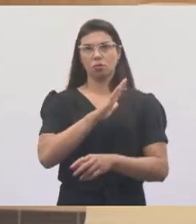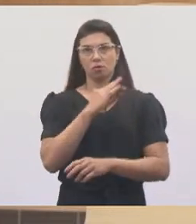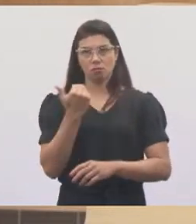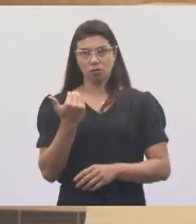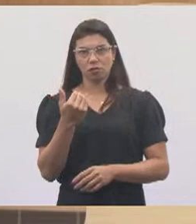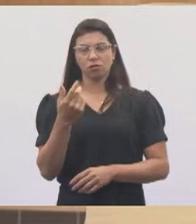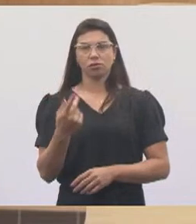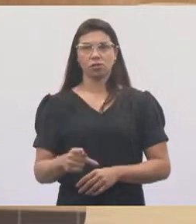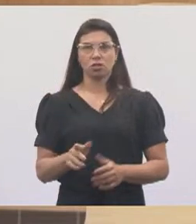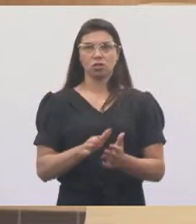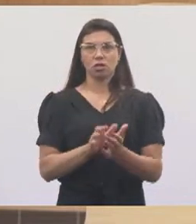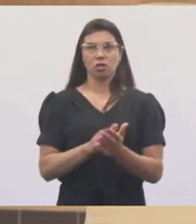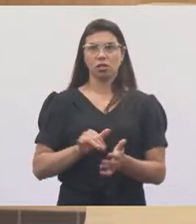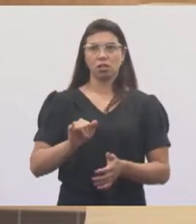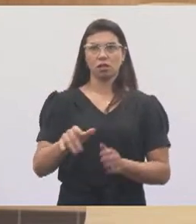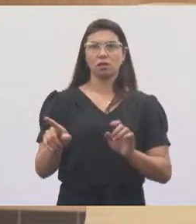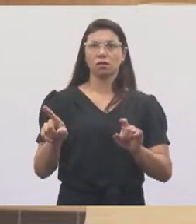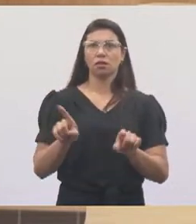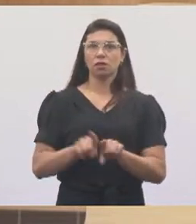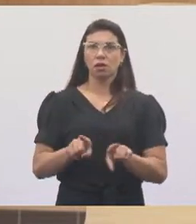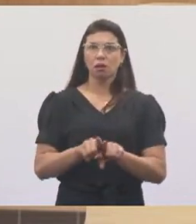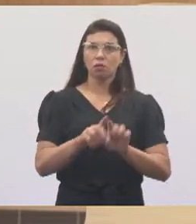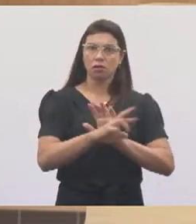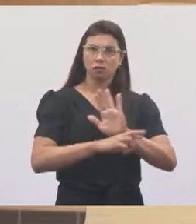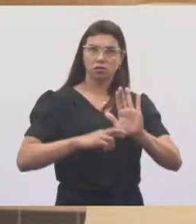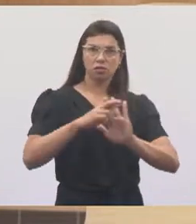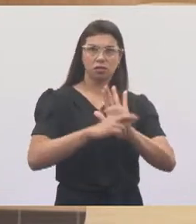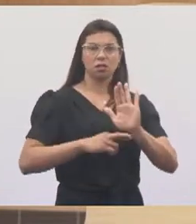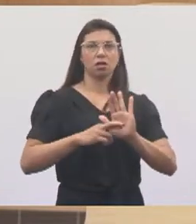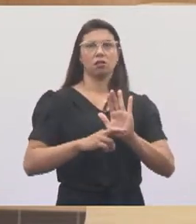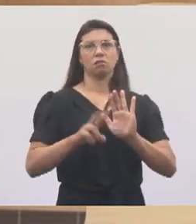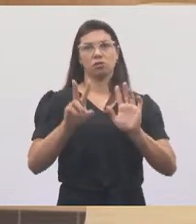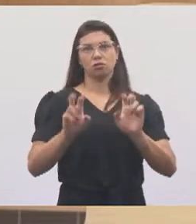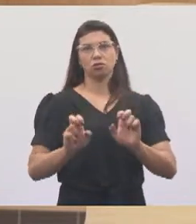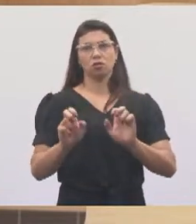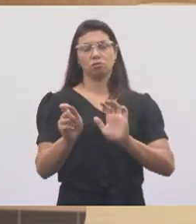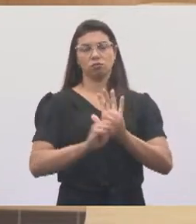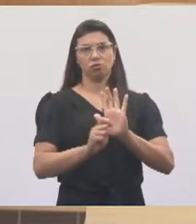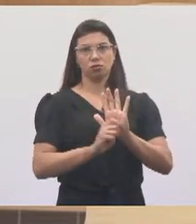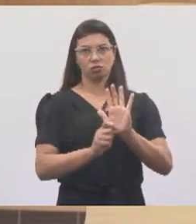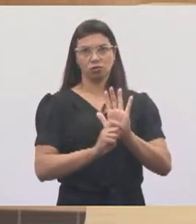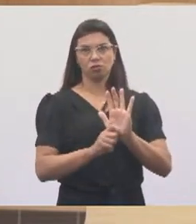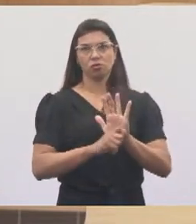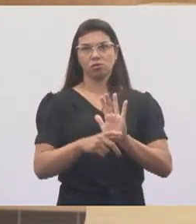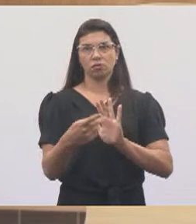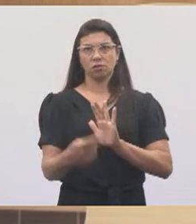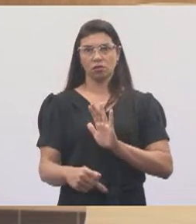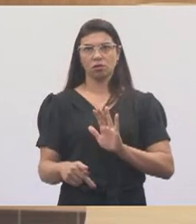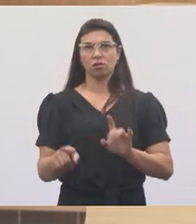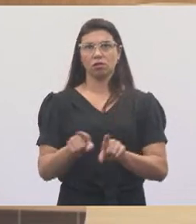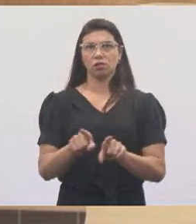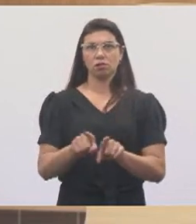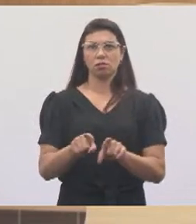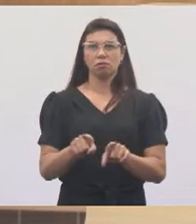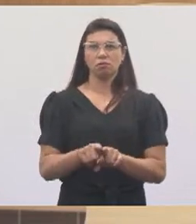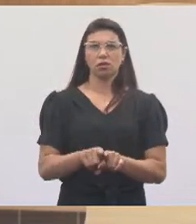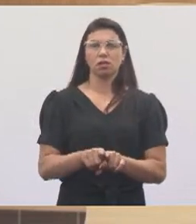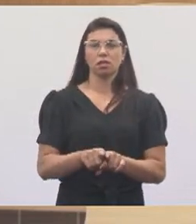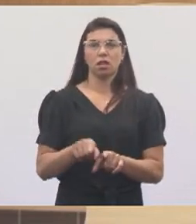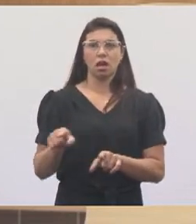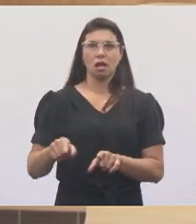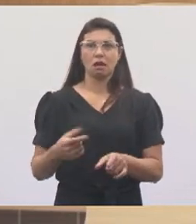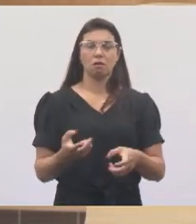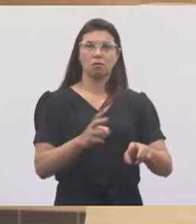de Investigações sobre Entorpecentes em Jacareí de 2000 a 2003, período que registrou a maior índice de apreensões e